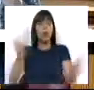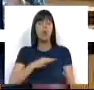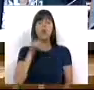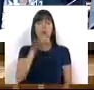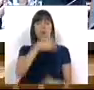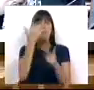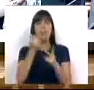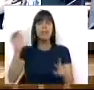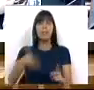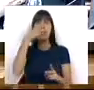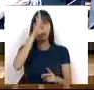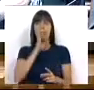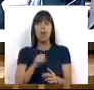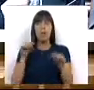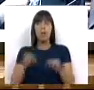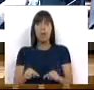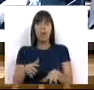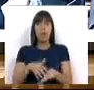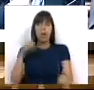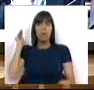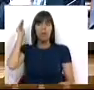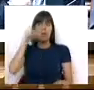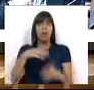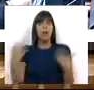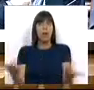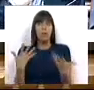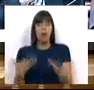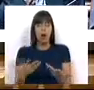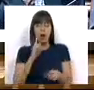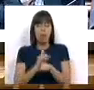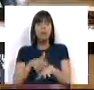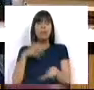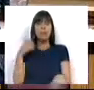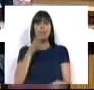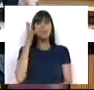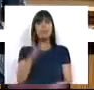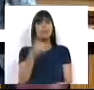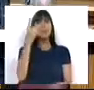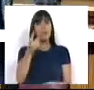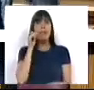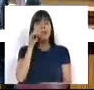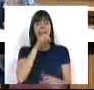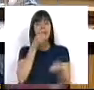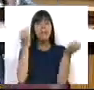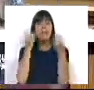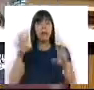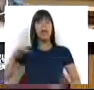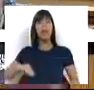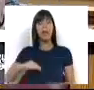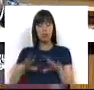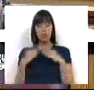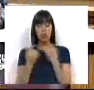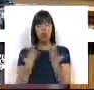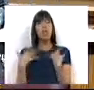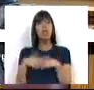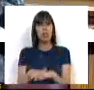Sr. Vice-Primeiro-Ministro, aqui na Assembleia da República, neste mesmo plenário, ter dito uma vez que quem perdeu o rendimento